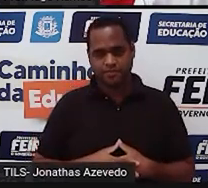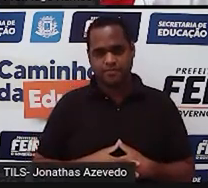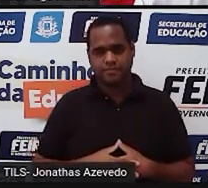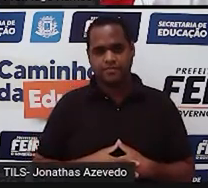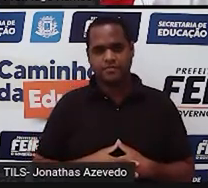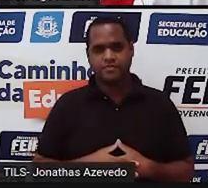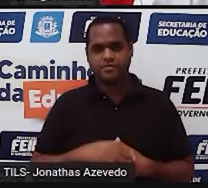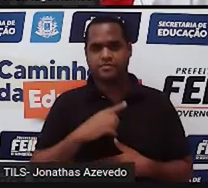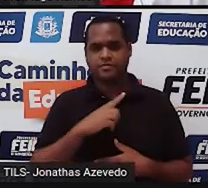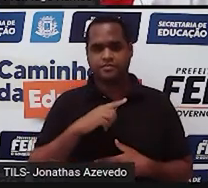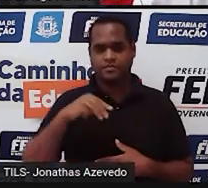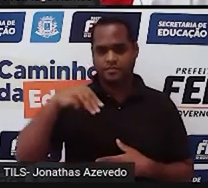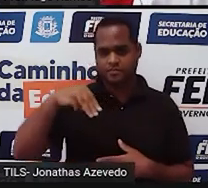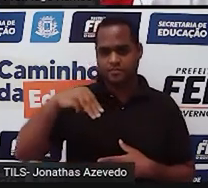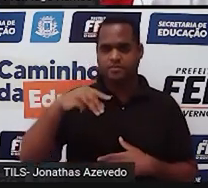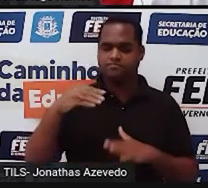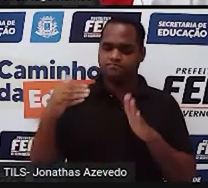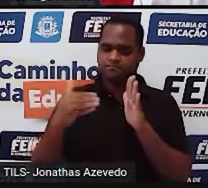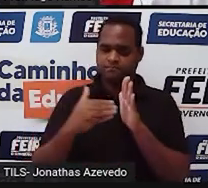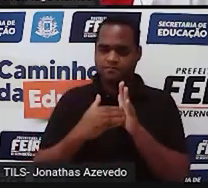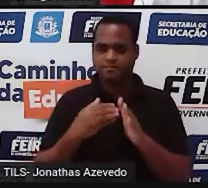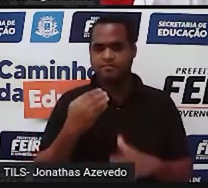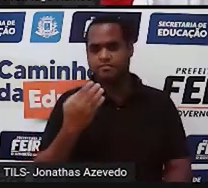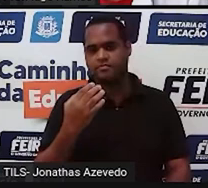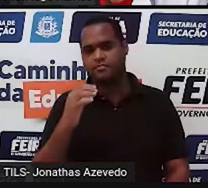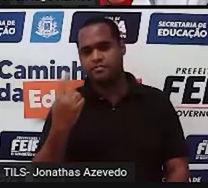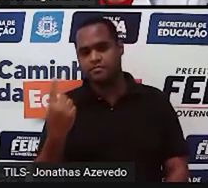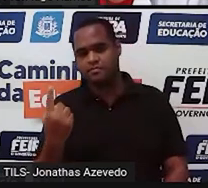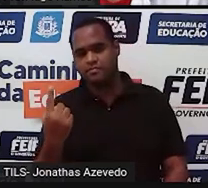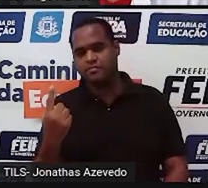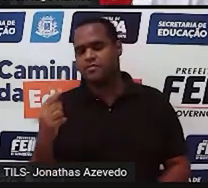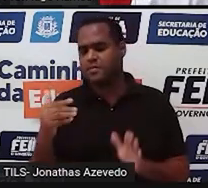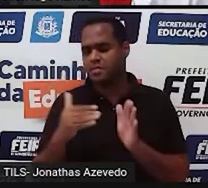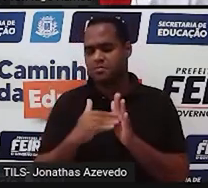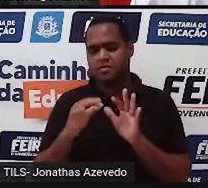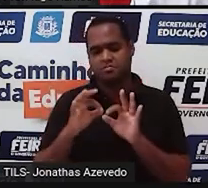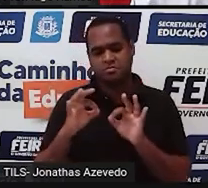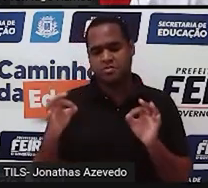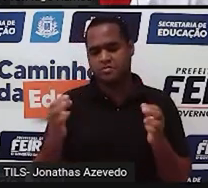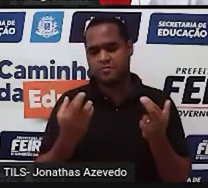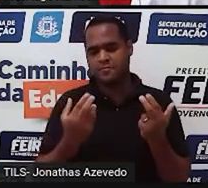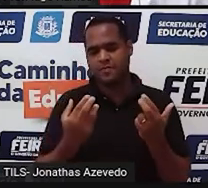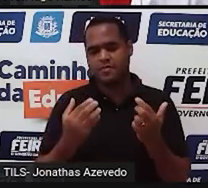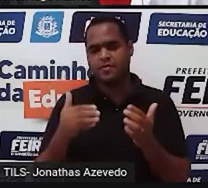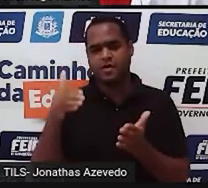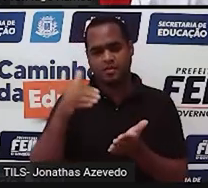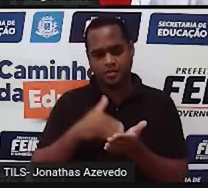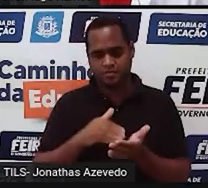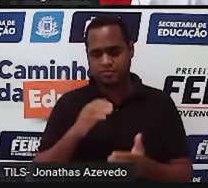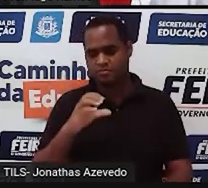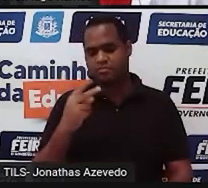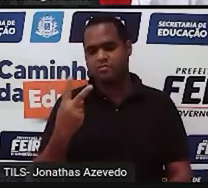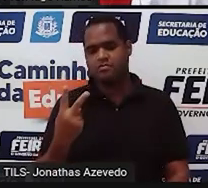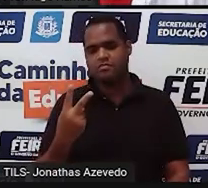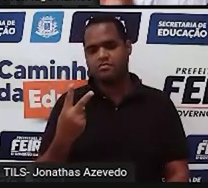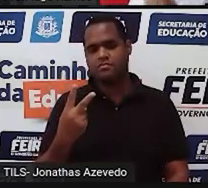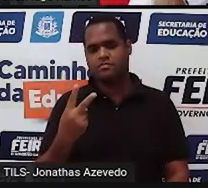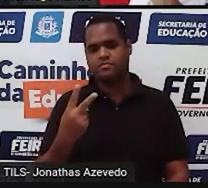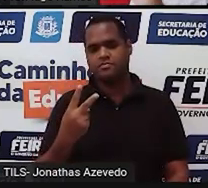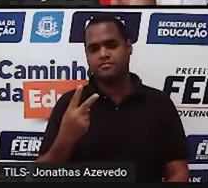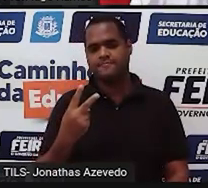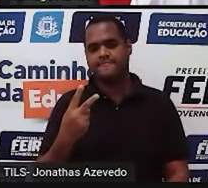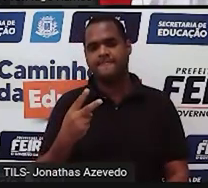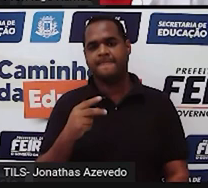até o ponto sem um é a mesma coisa do ponto m a mesma distância do ponto M até o ponto c 21 e